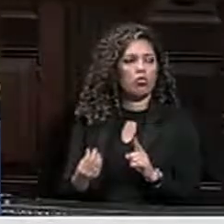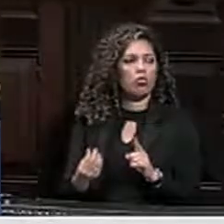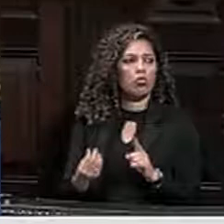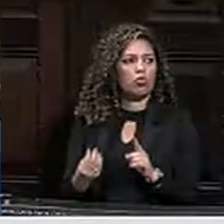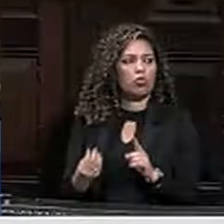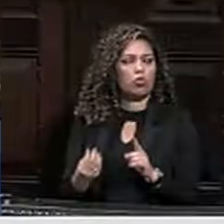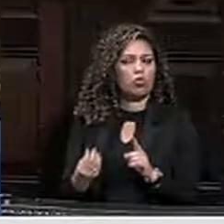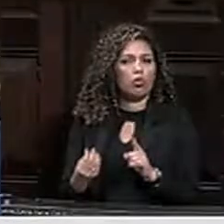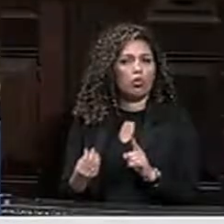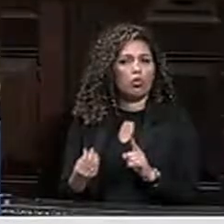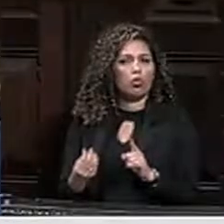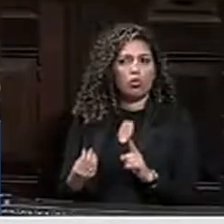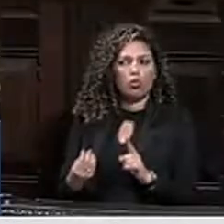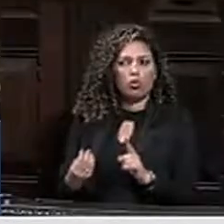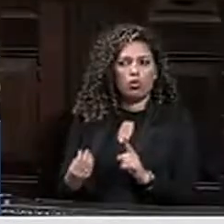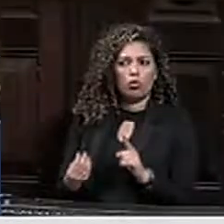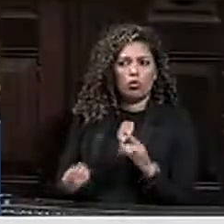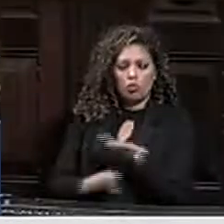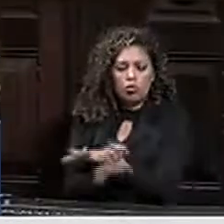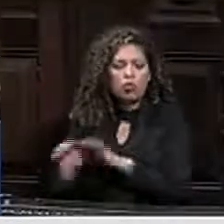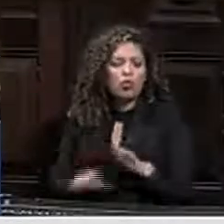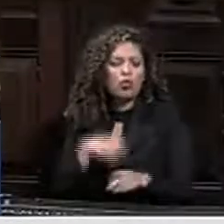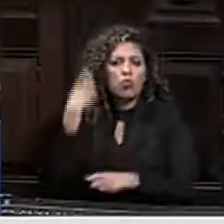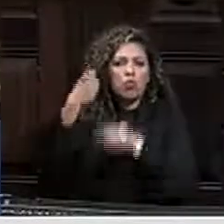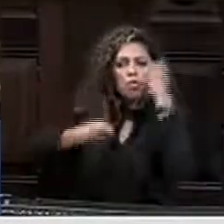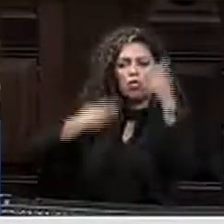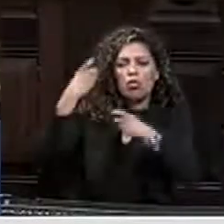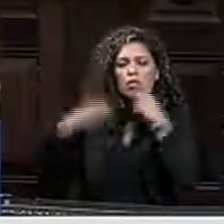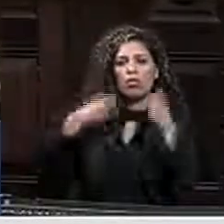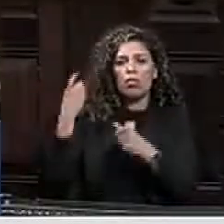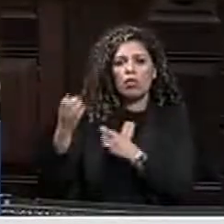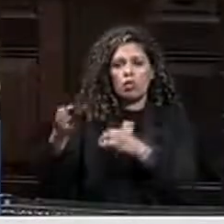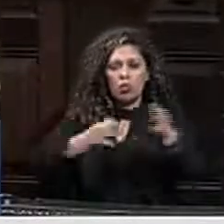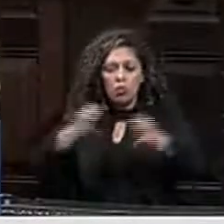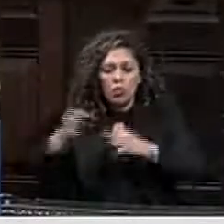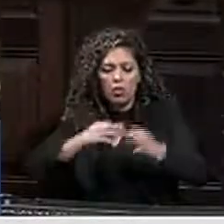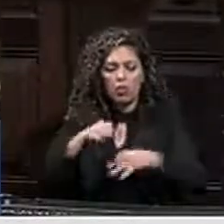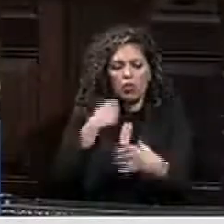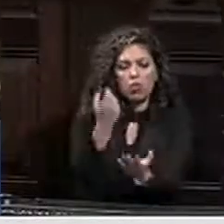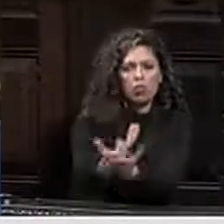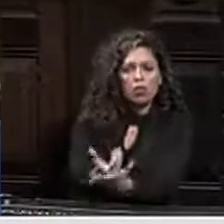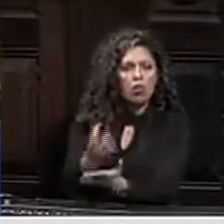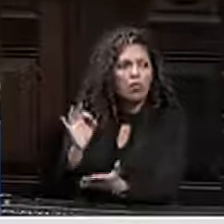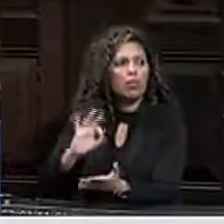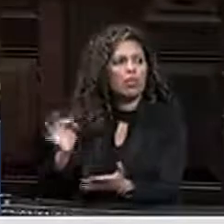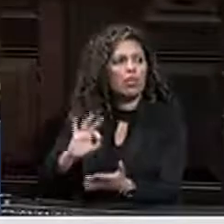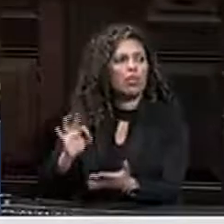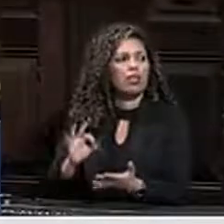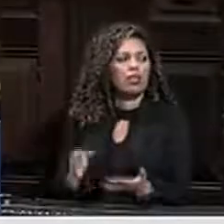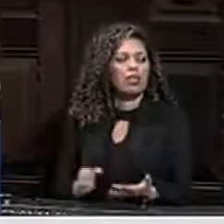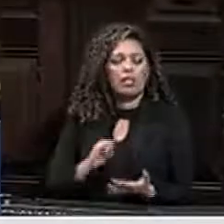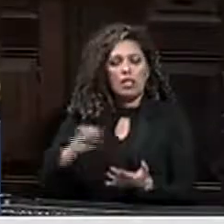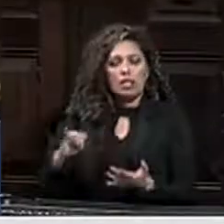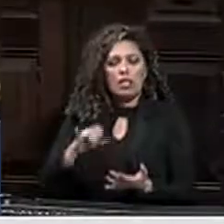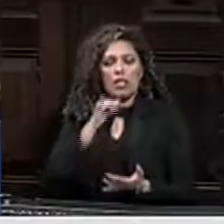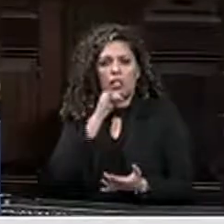fazer esse encontro de contas e começar a existir o abatimento. Ou seja, se uma determinada